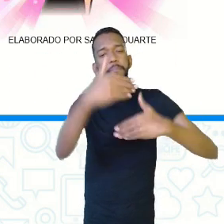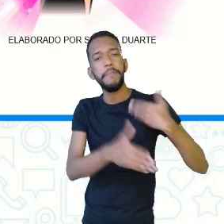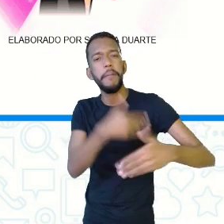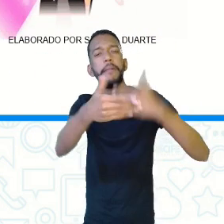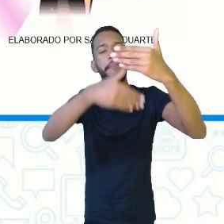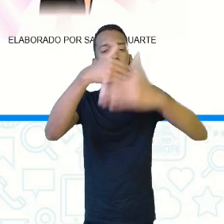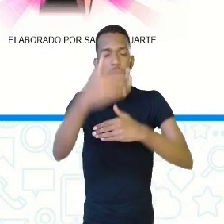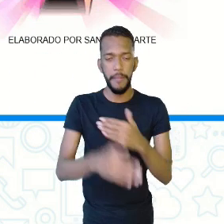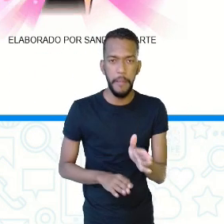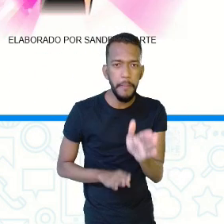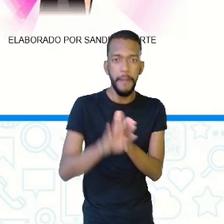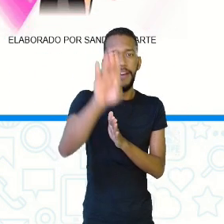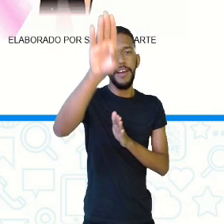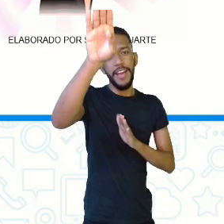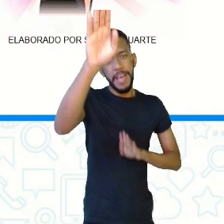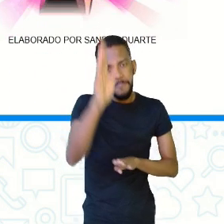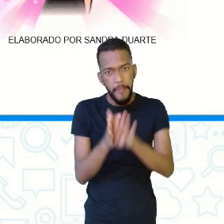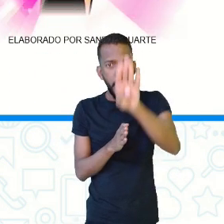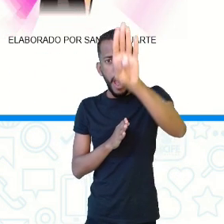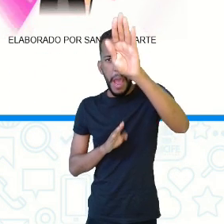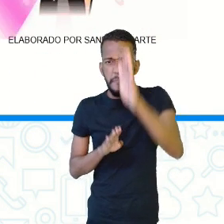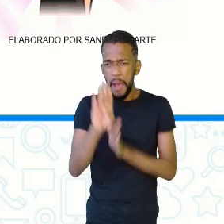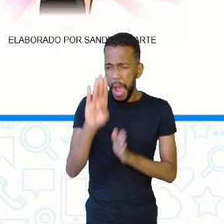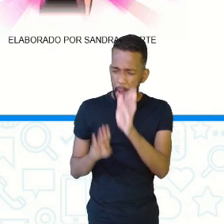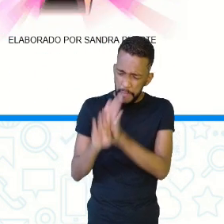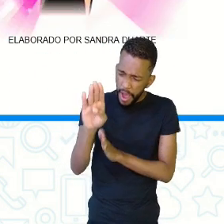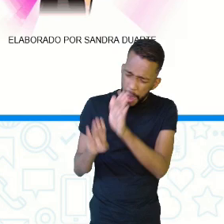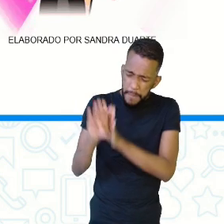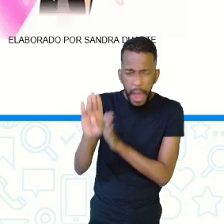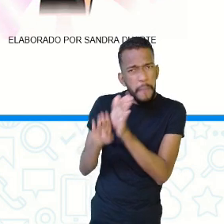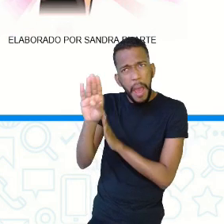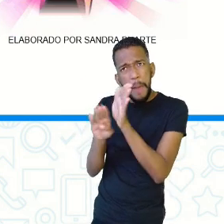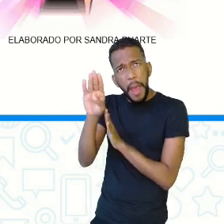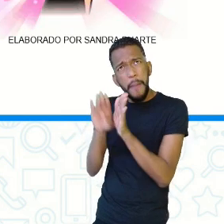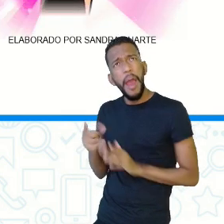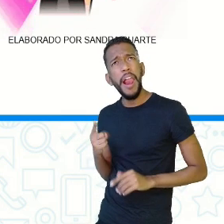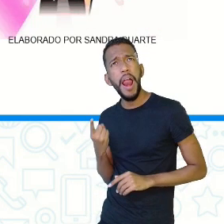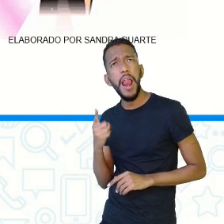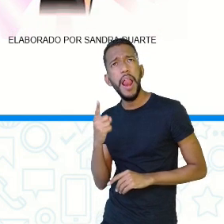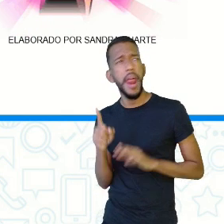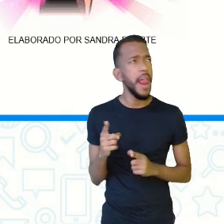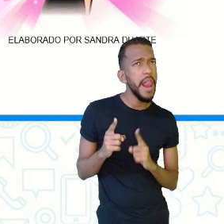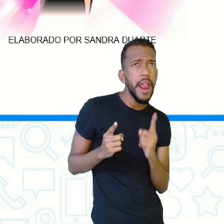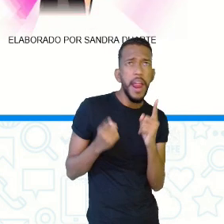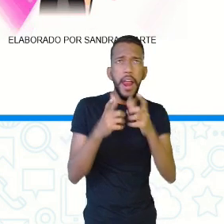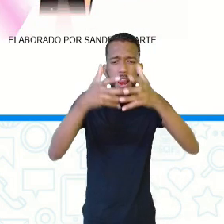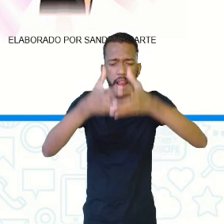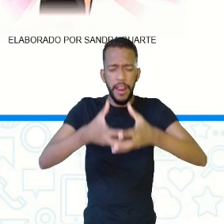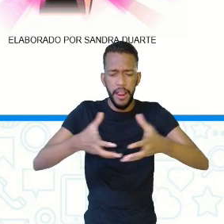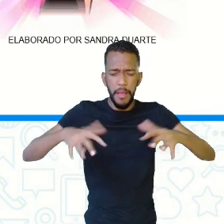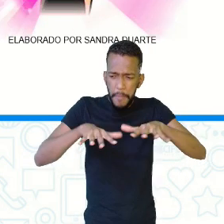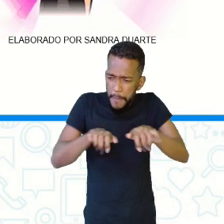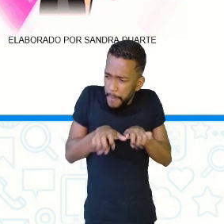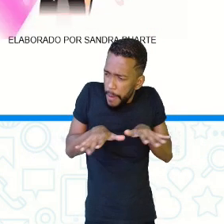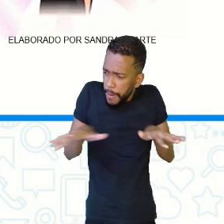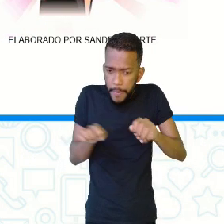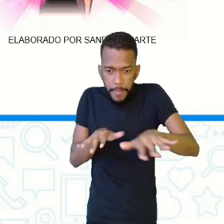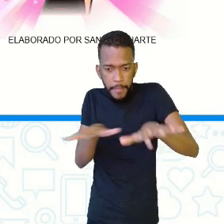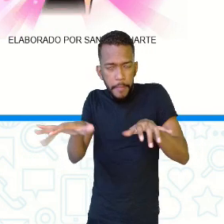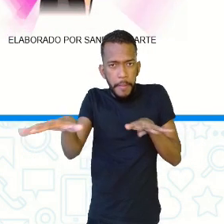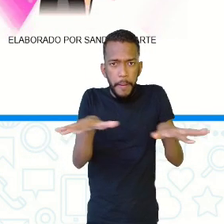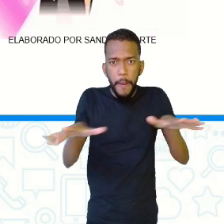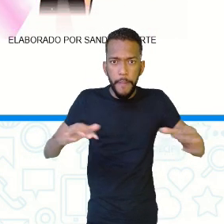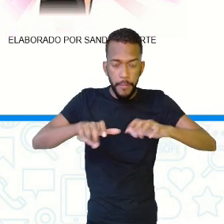E desde então, nunca mais parou. Cresce a cada dia, se expande, alcançando novos limites, novas